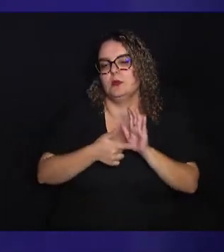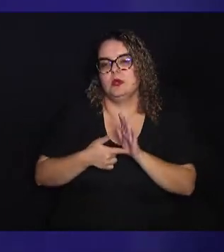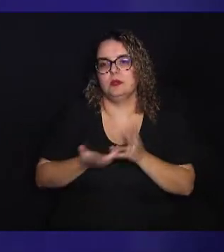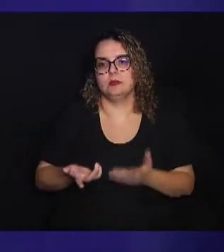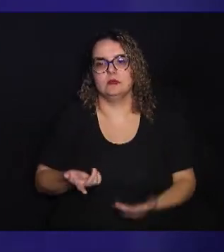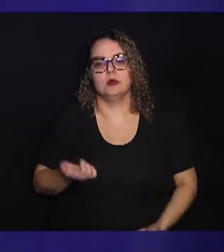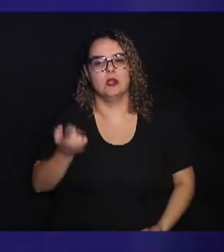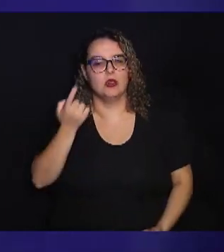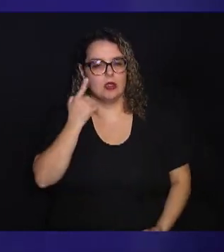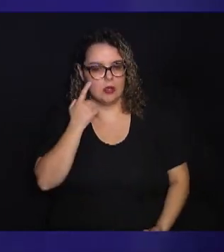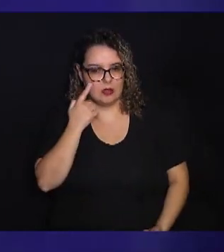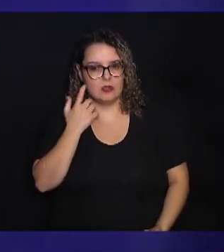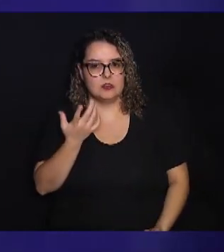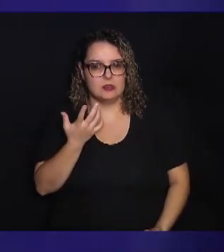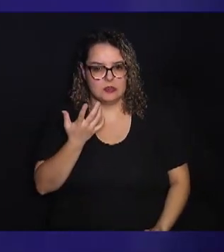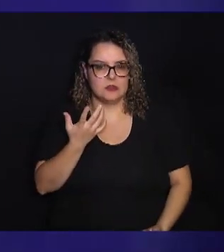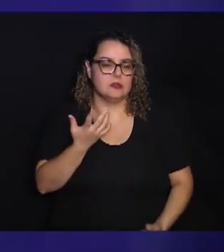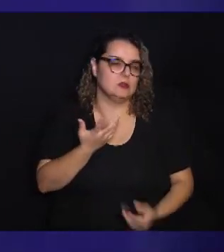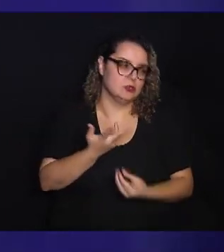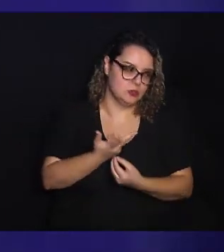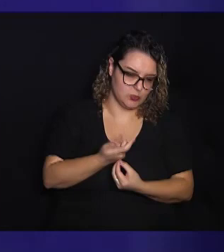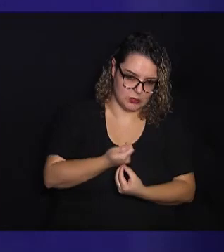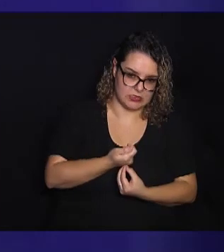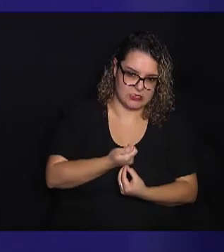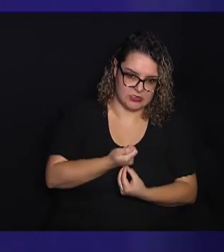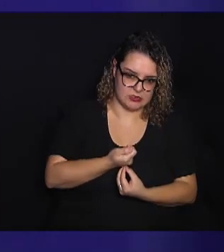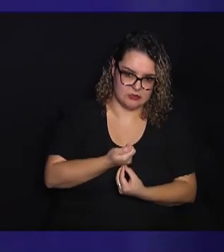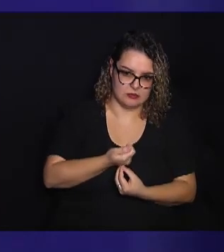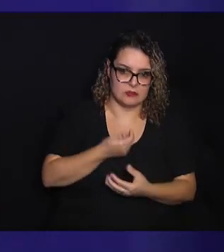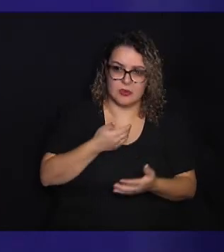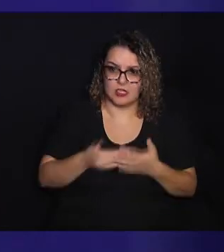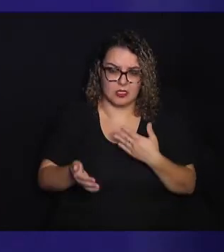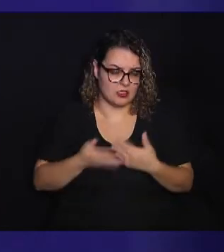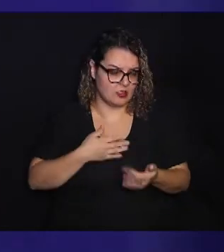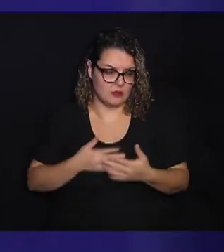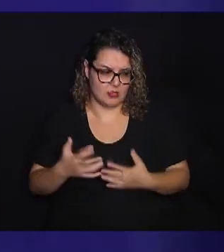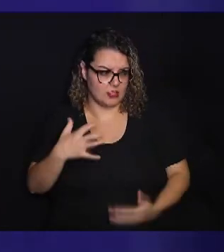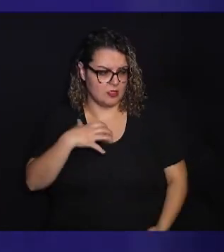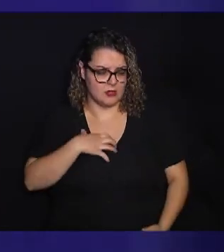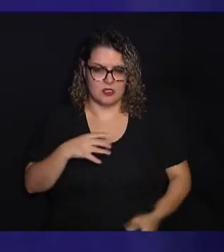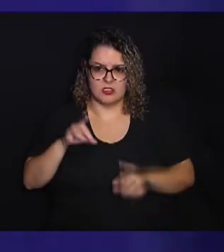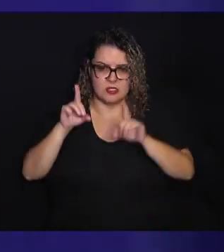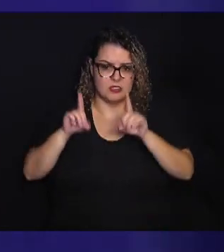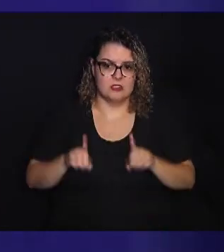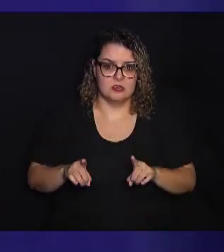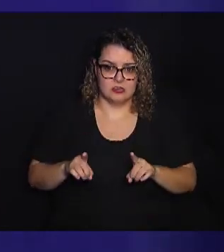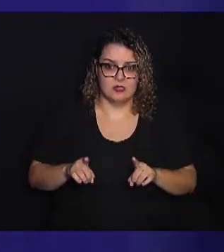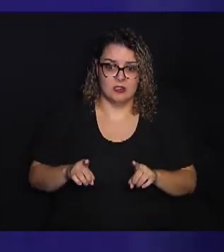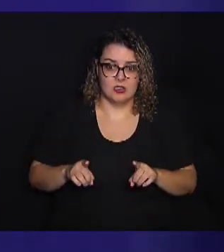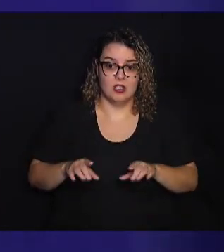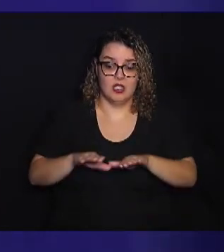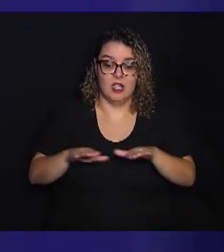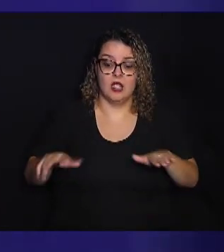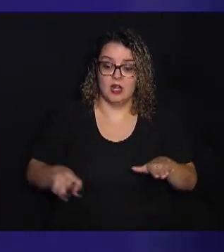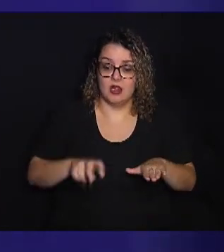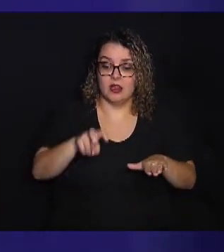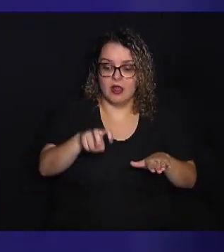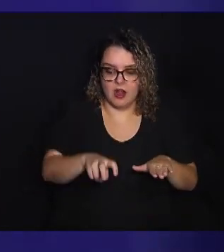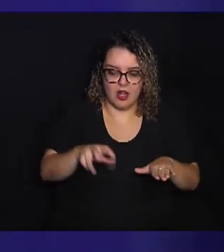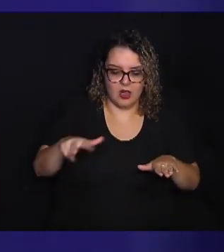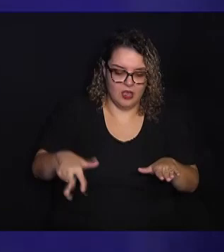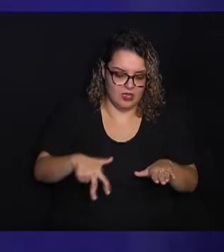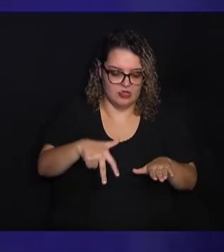olha, o artista, independente da sua condição de deficiência, ele está no palco, né?